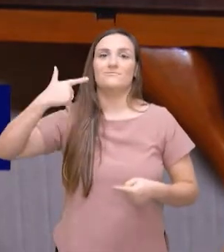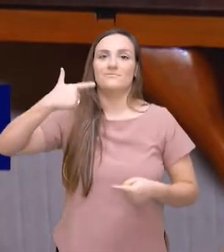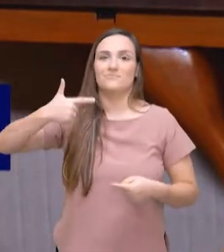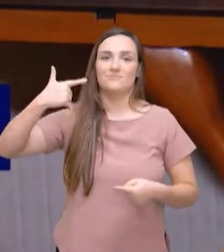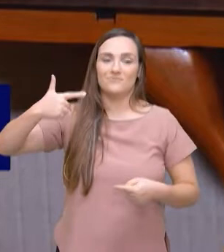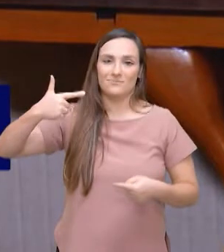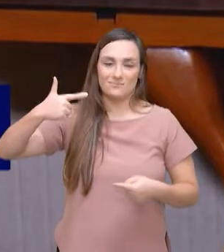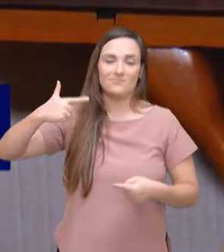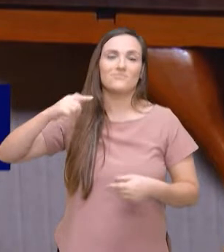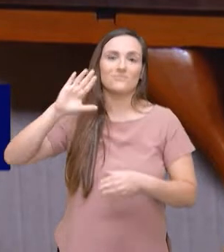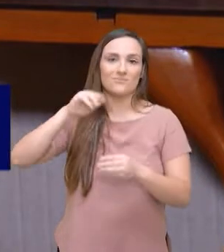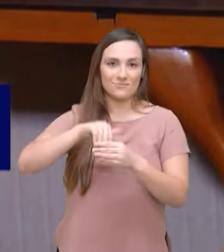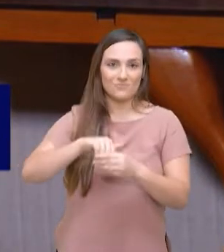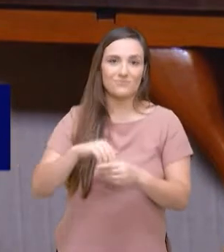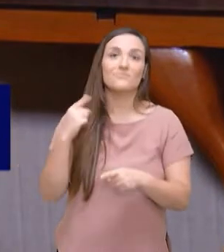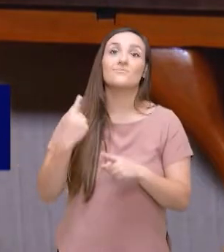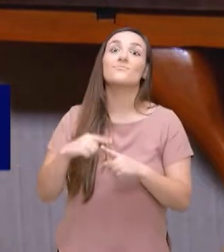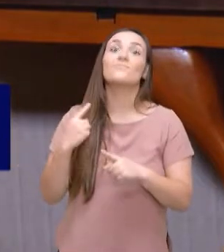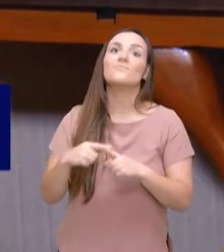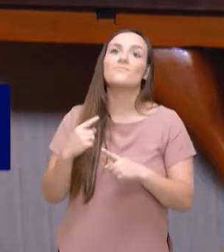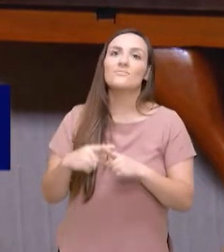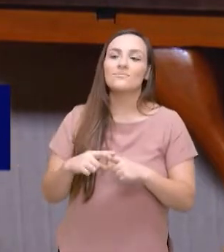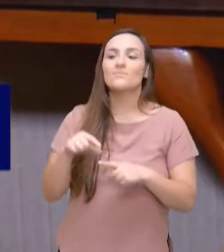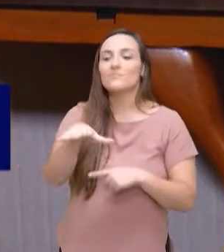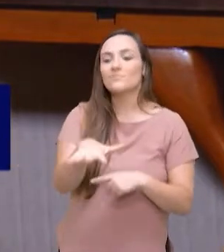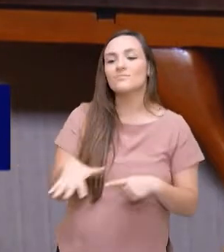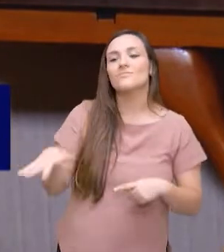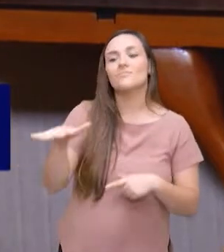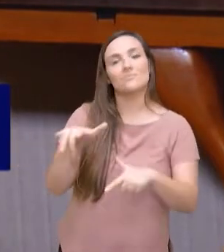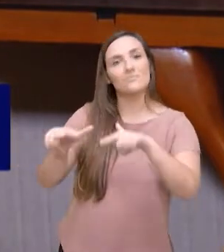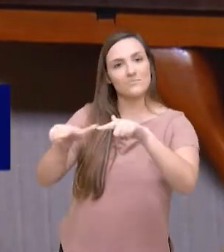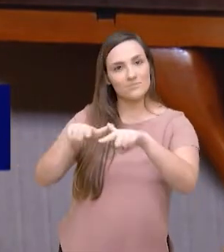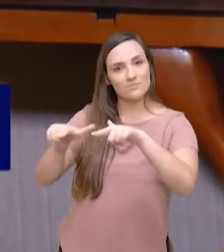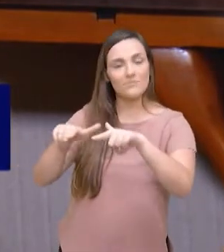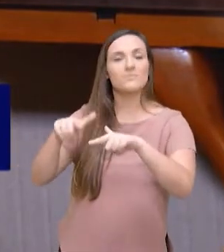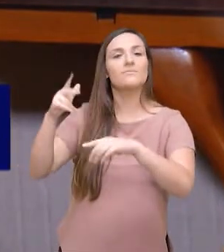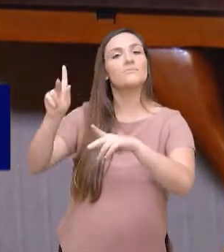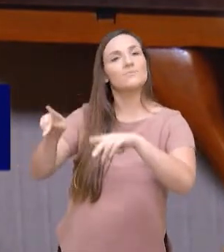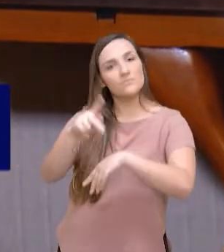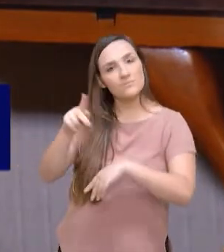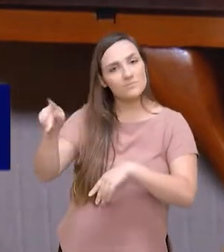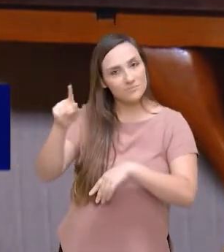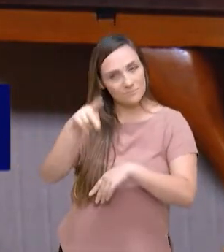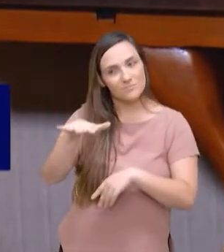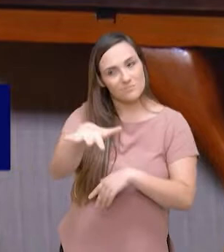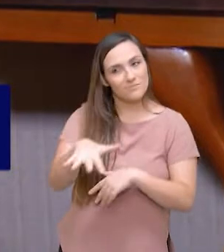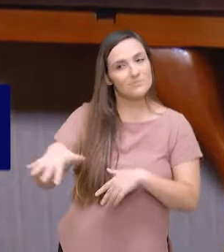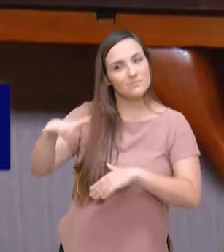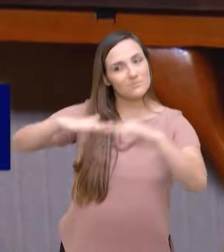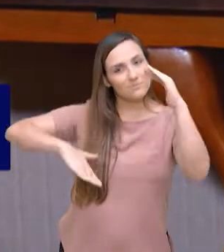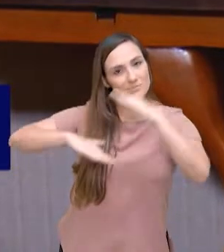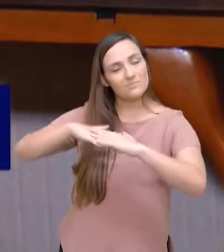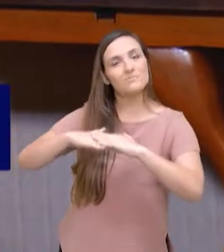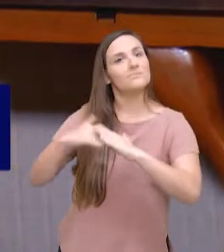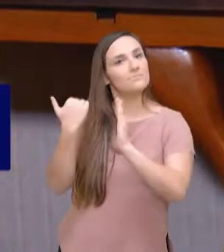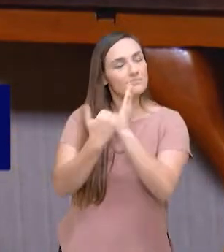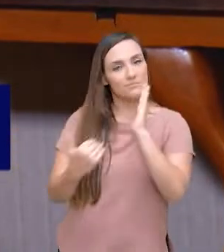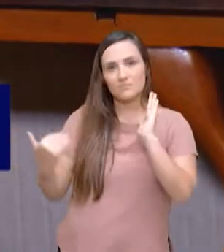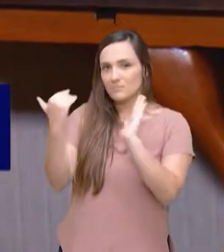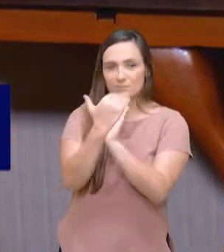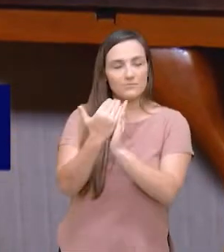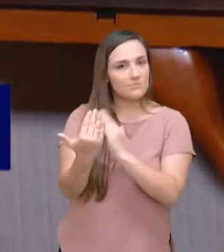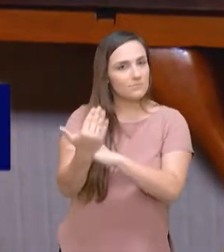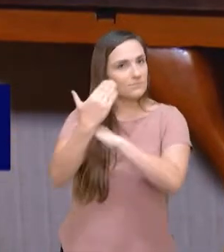Caramba! Graças à ação dos professores. Eu sou muito grato ao professor por essa promoção que eles me